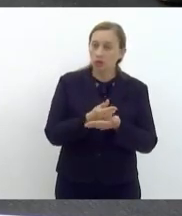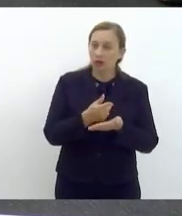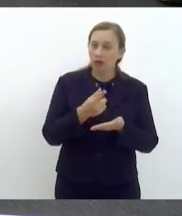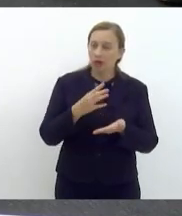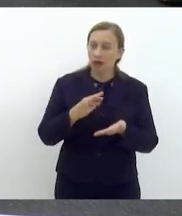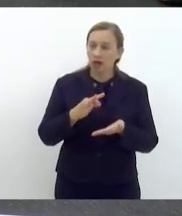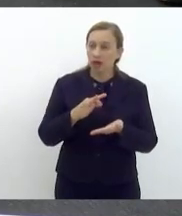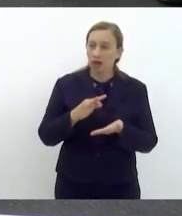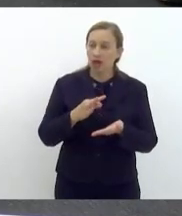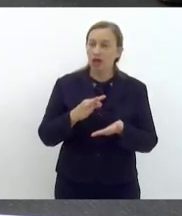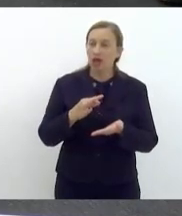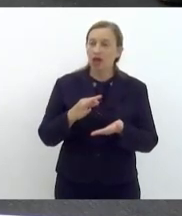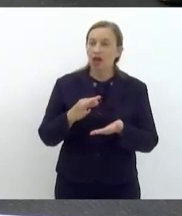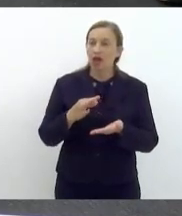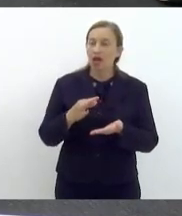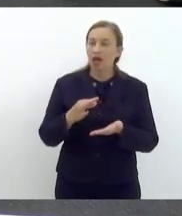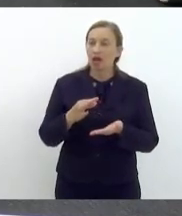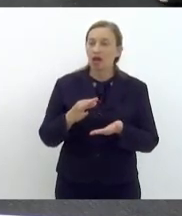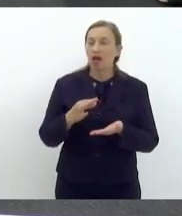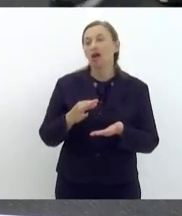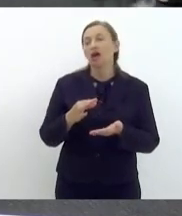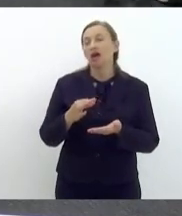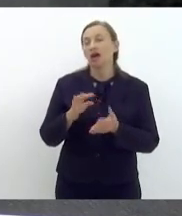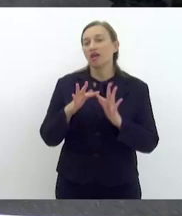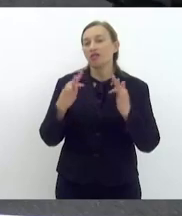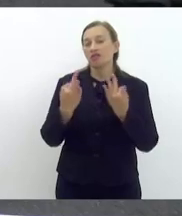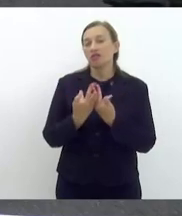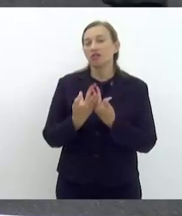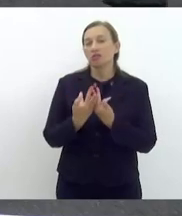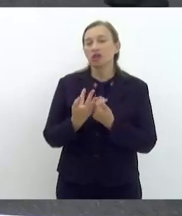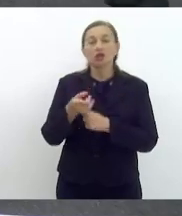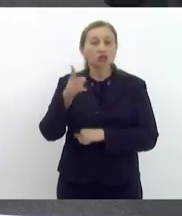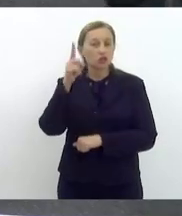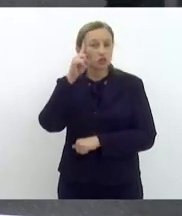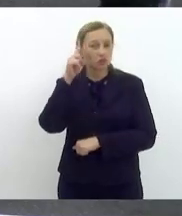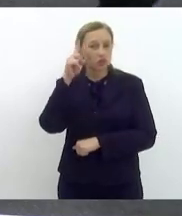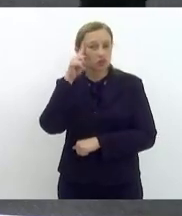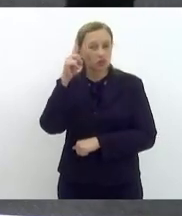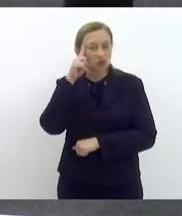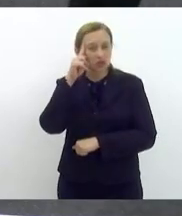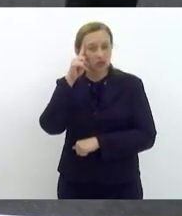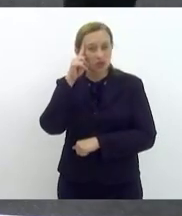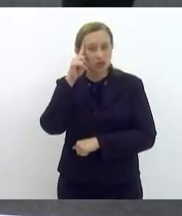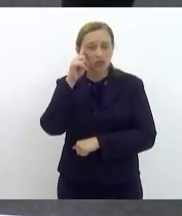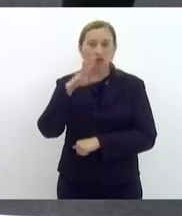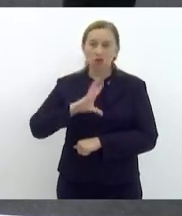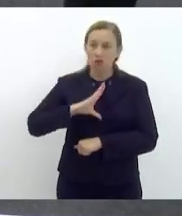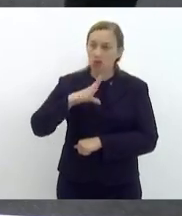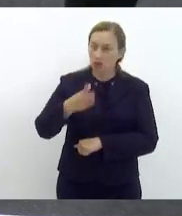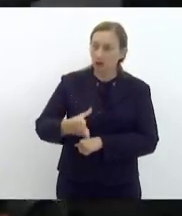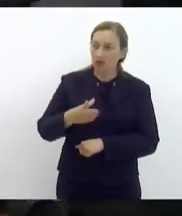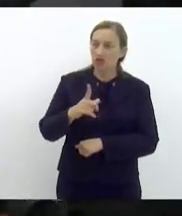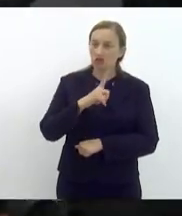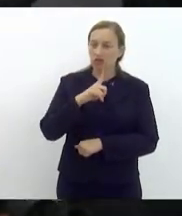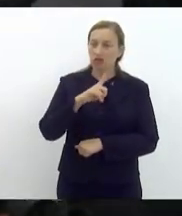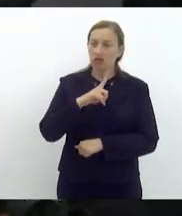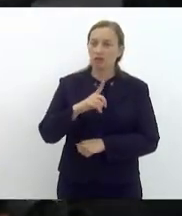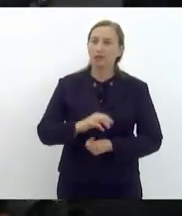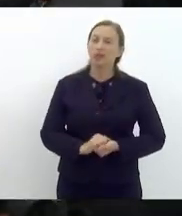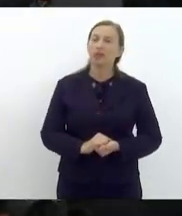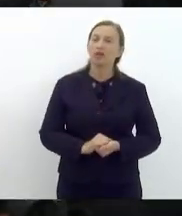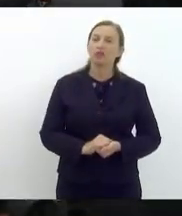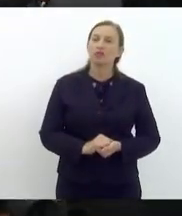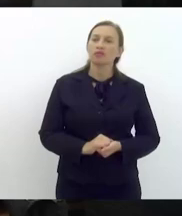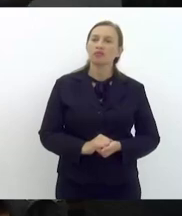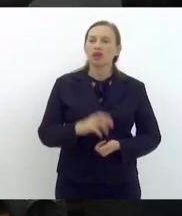que esses servidores fazem, afinal, a todo dia eles demonstram competência e coragem. Muito obrigada. Senhor presidente,